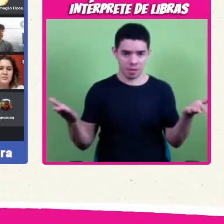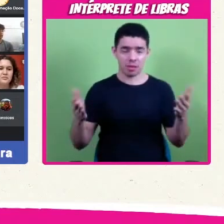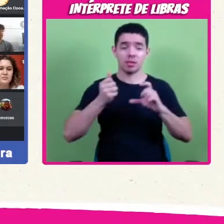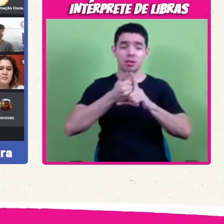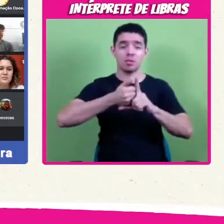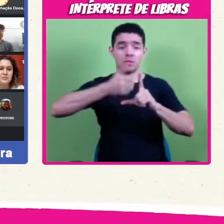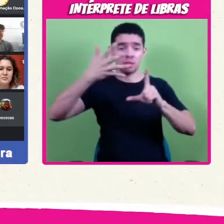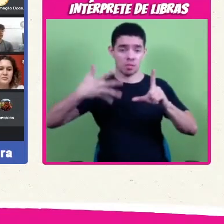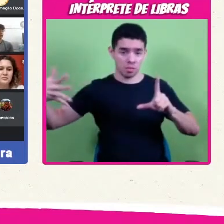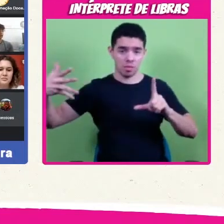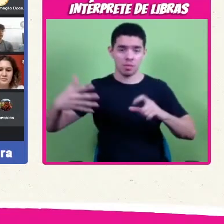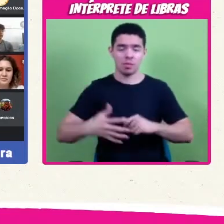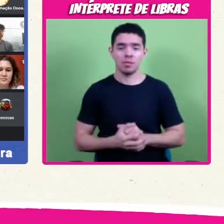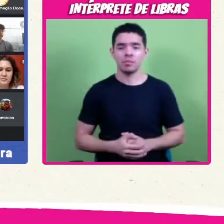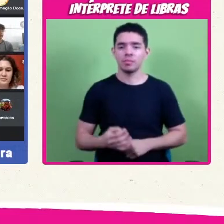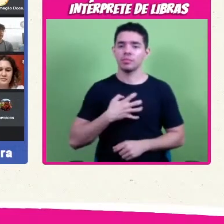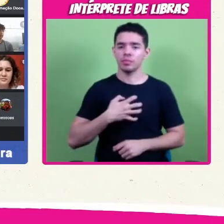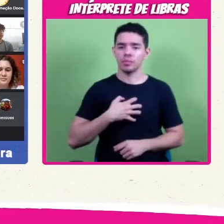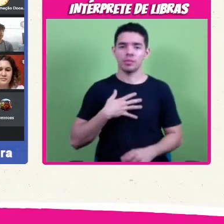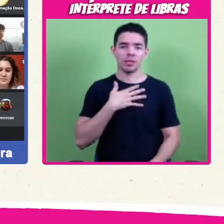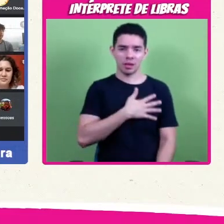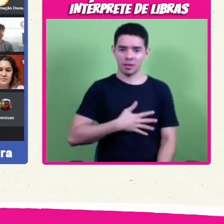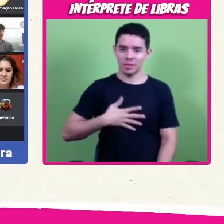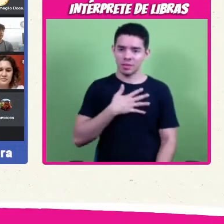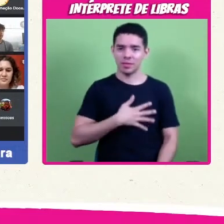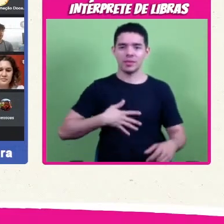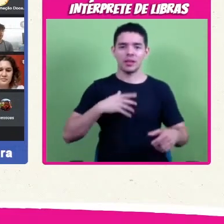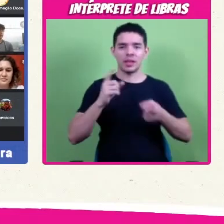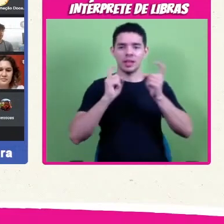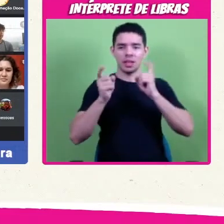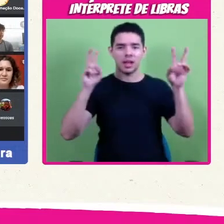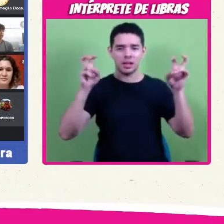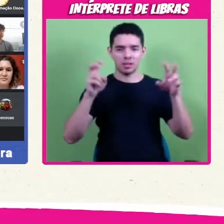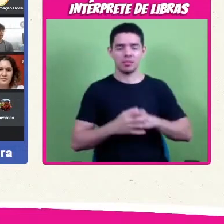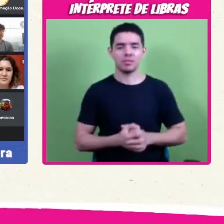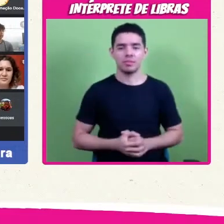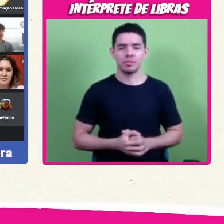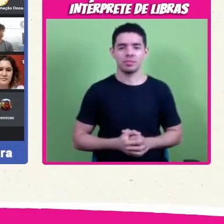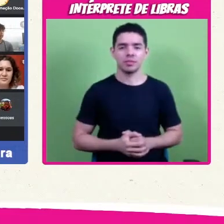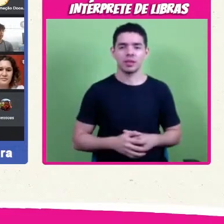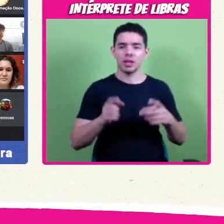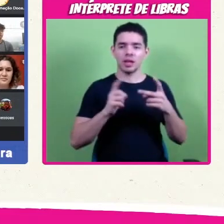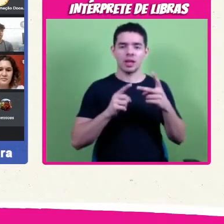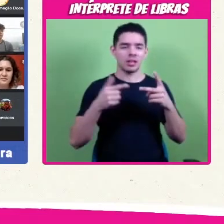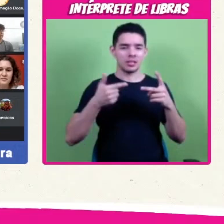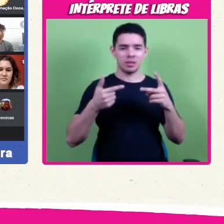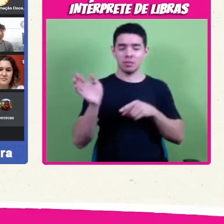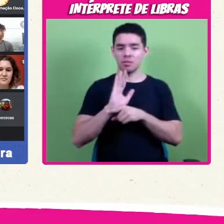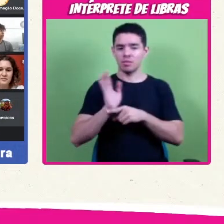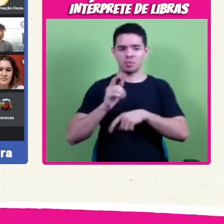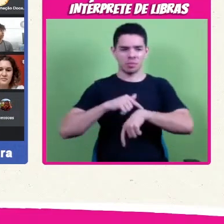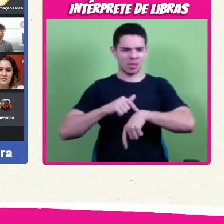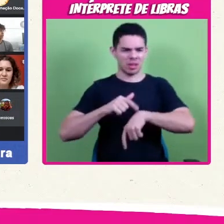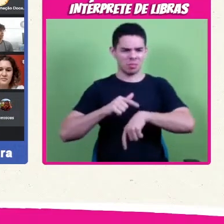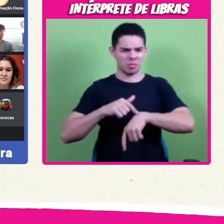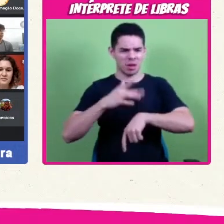LGBTQIAP+. E me sinto muito honrada de debater esse assunto, né? Com relação ao segundo filme, eu nem sei se meu tempo está extrapolando, por favor, alguém